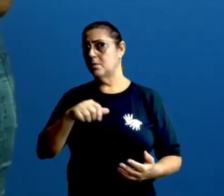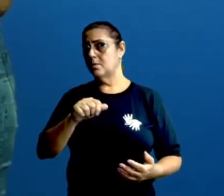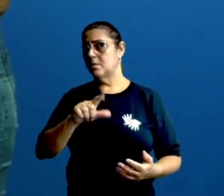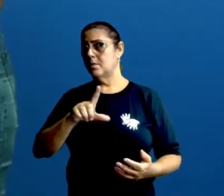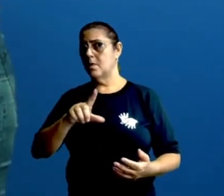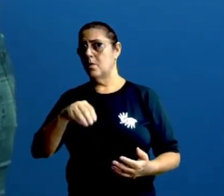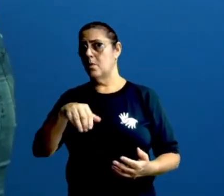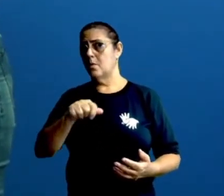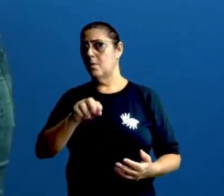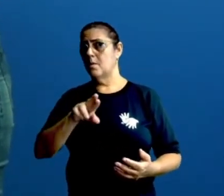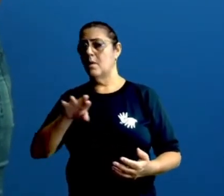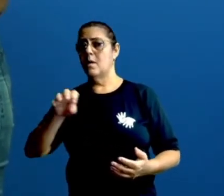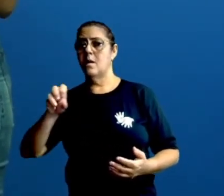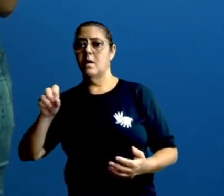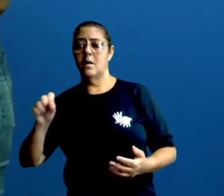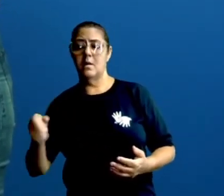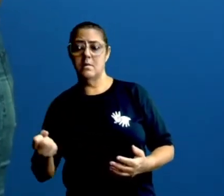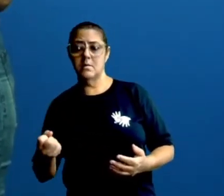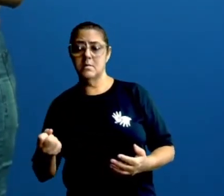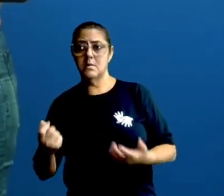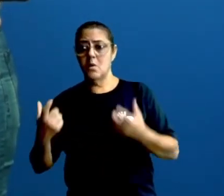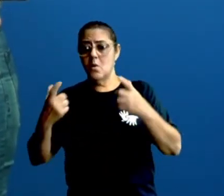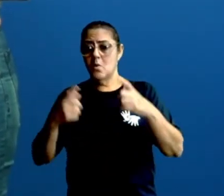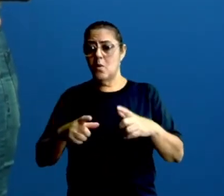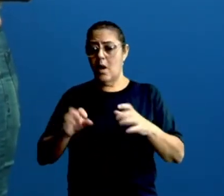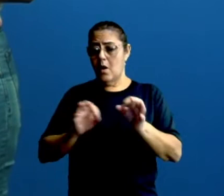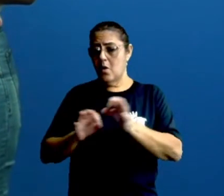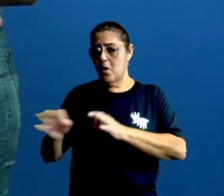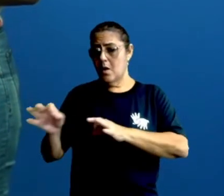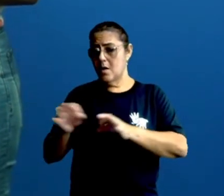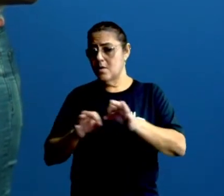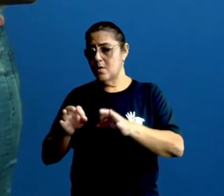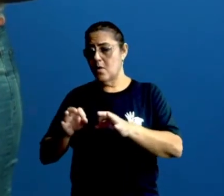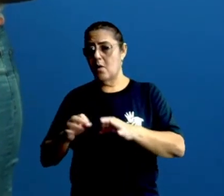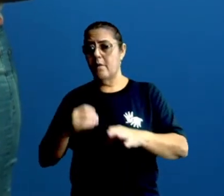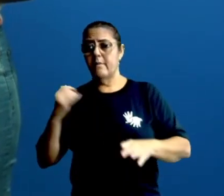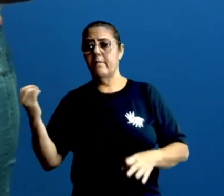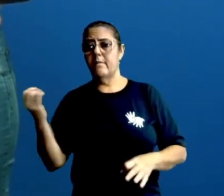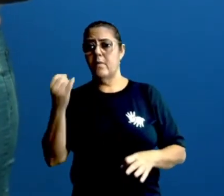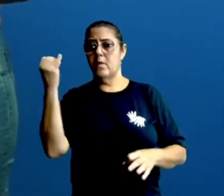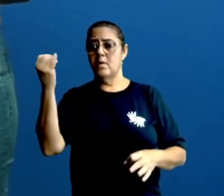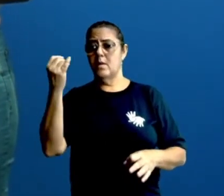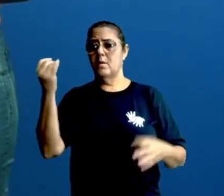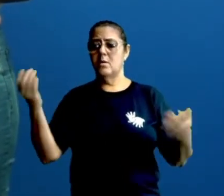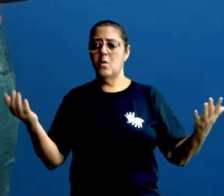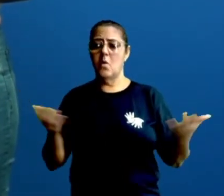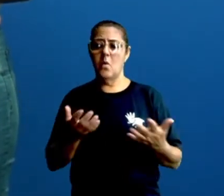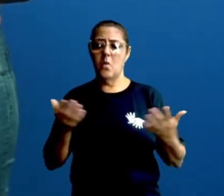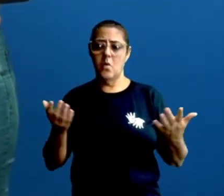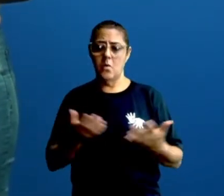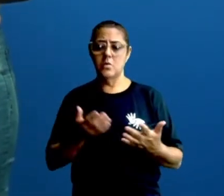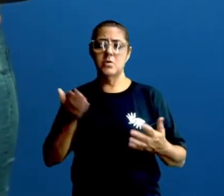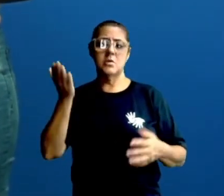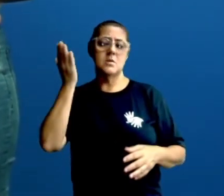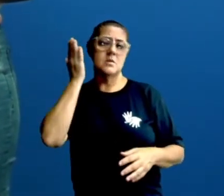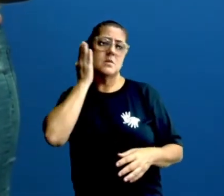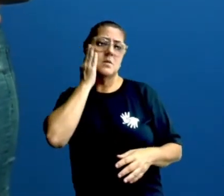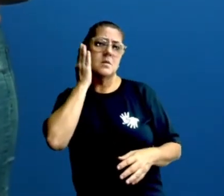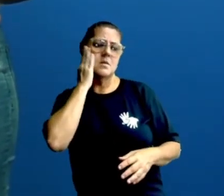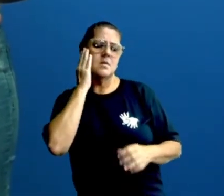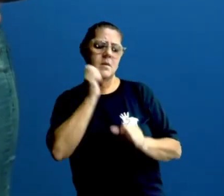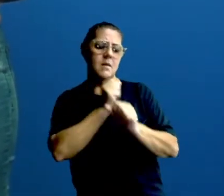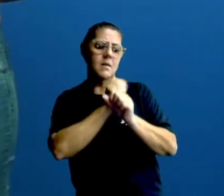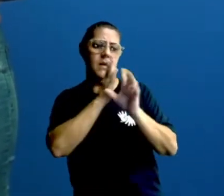espaço, nesse momento em que ele coordenou, foi importante para que hoje nós entendermos